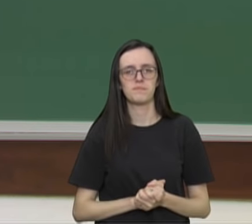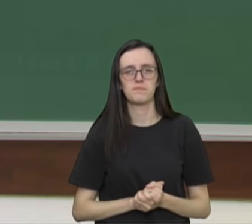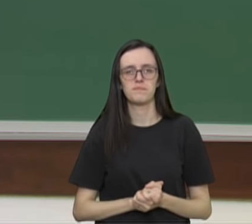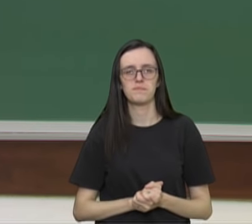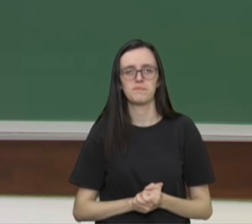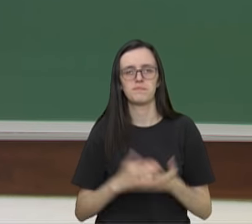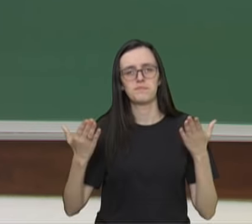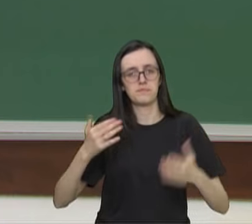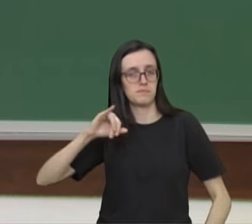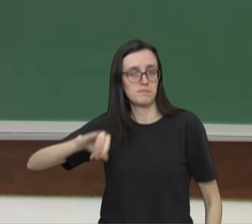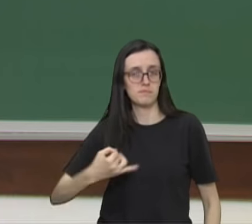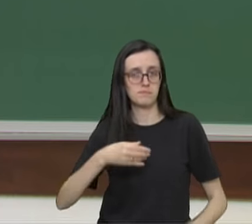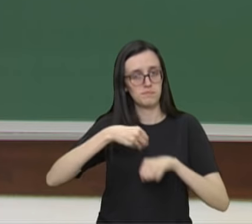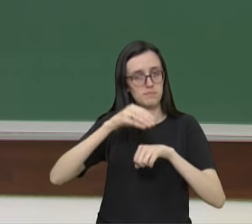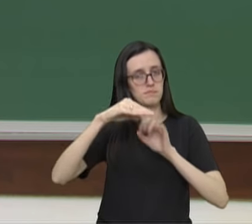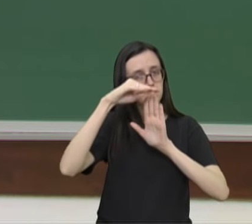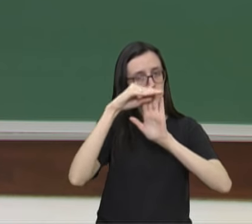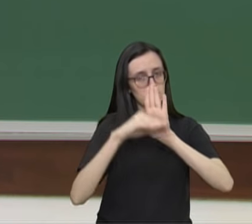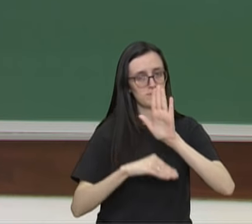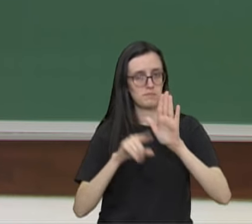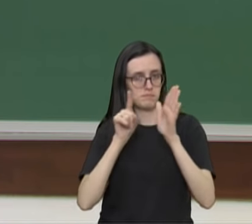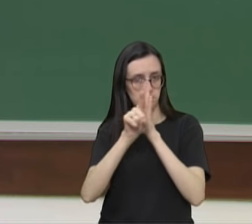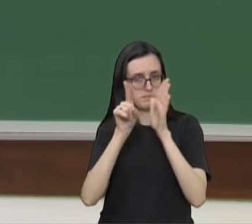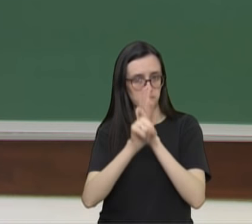e vamos agora para os nossos exercícios